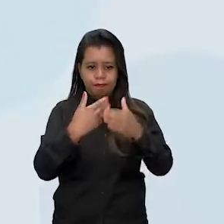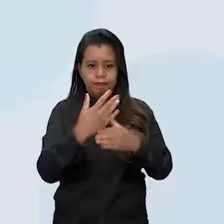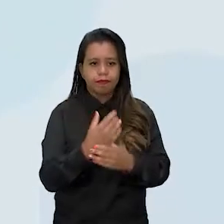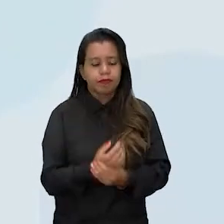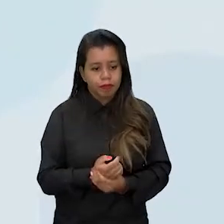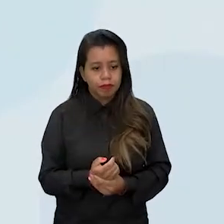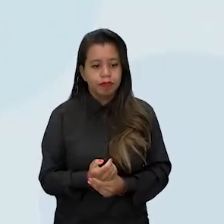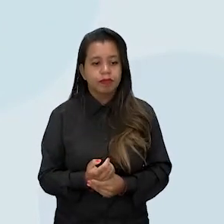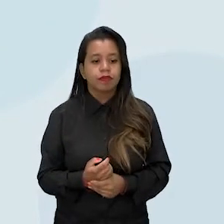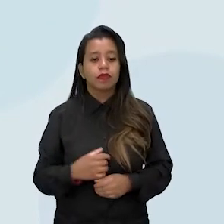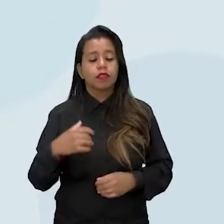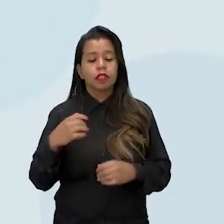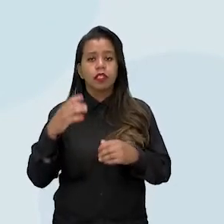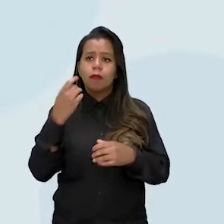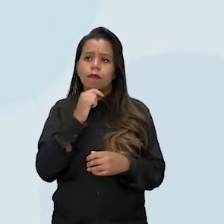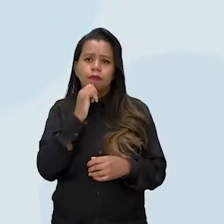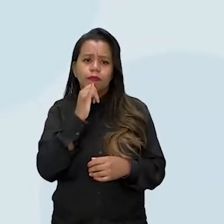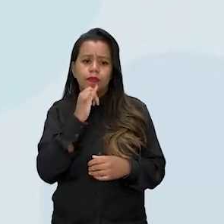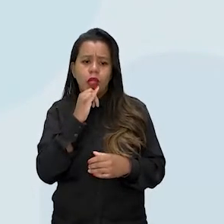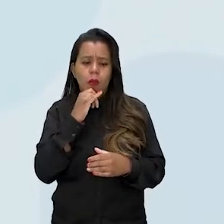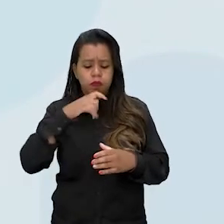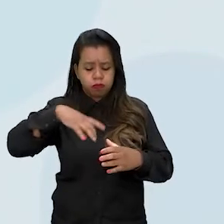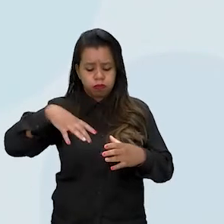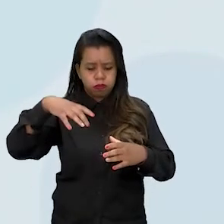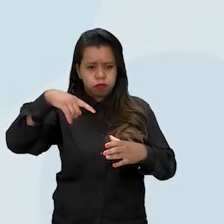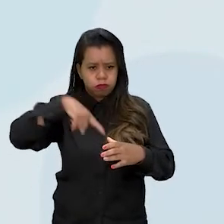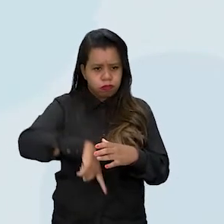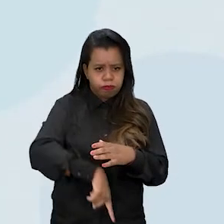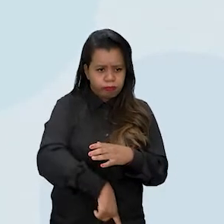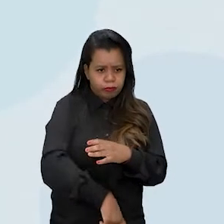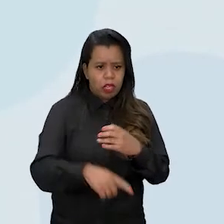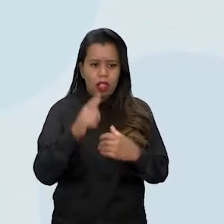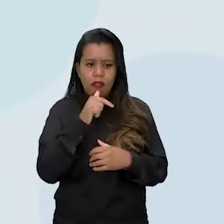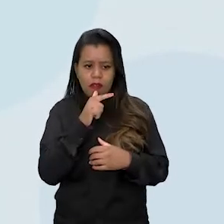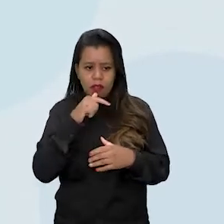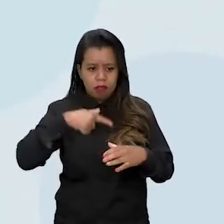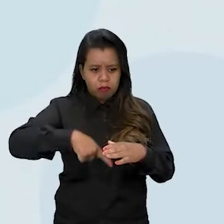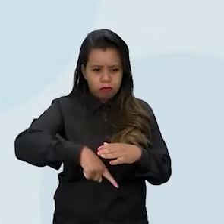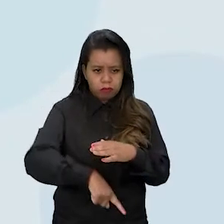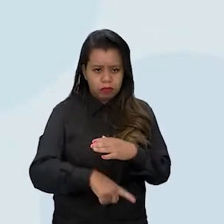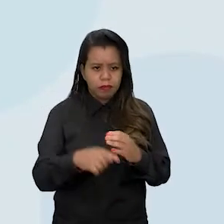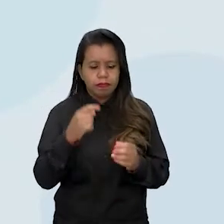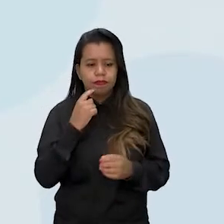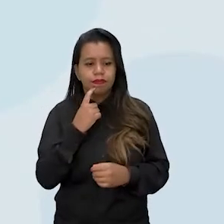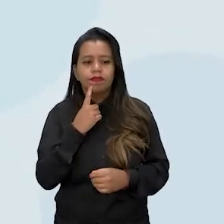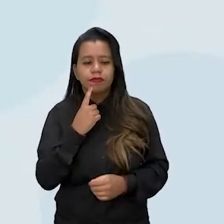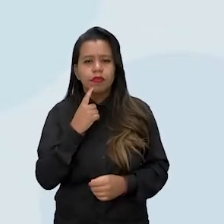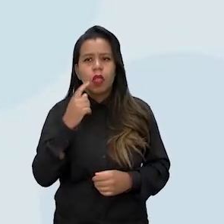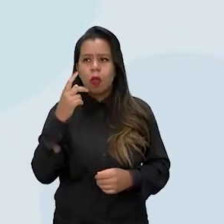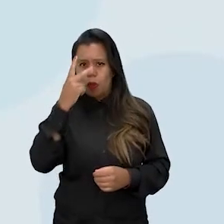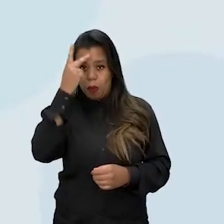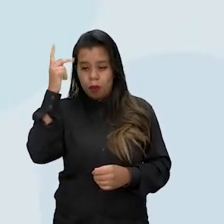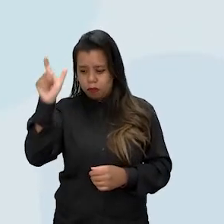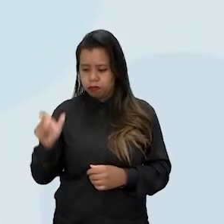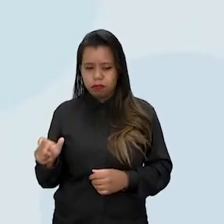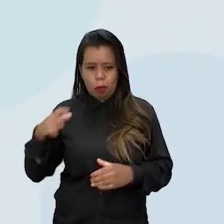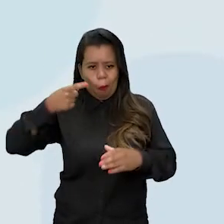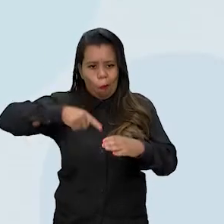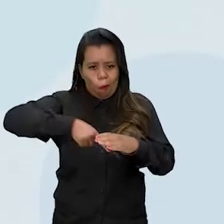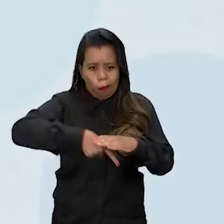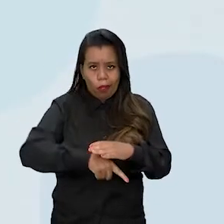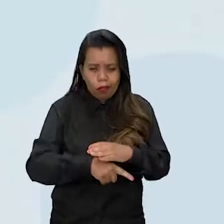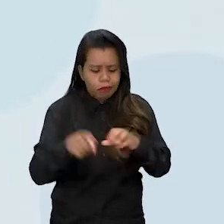gente cavar um poço, vamos pensar para ver se a gente consegue entender bem isso, né? Uma pessoa pode cavar um poço dentro de um